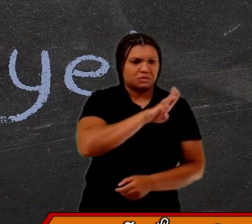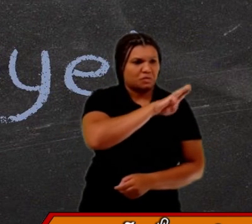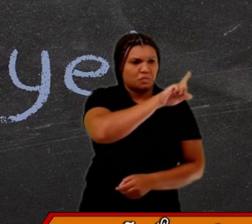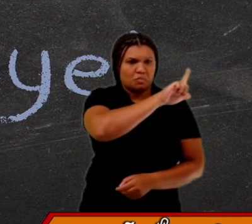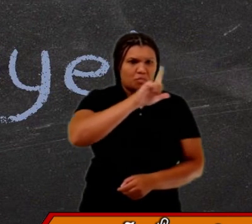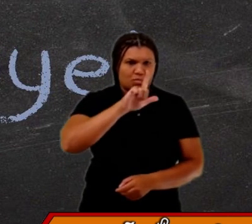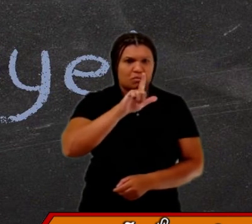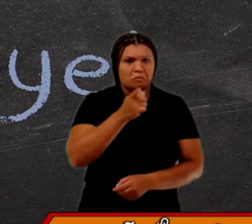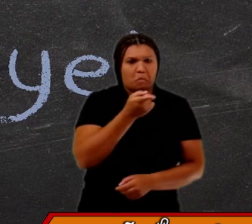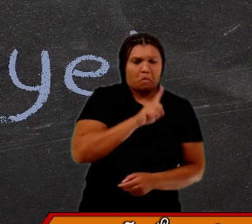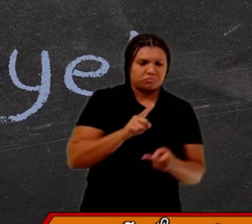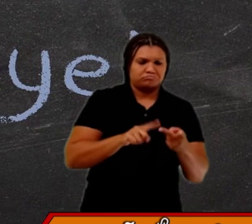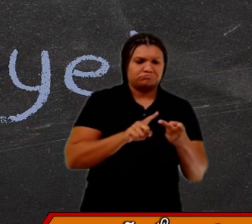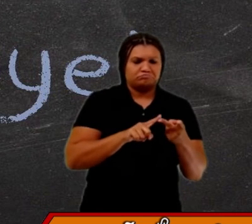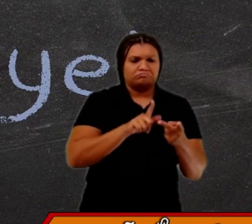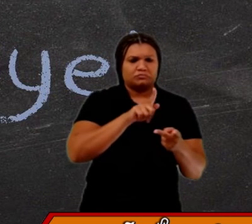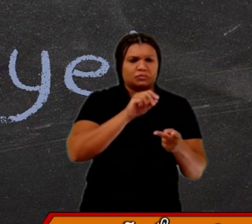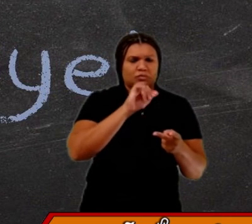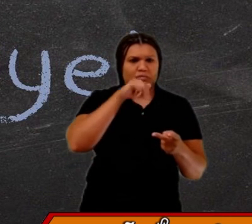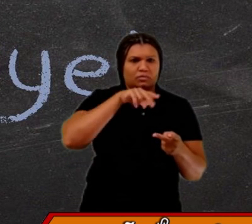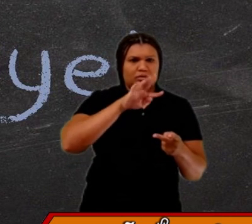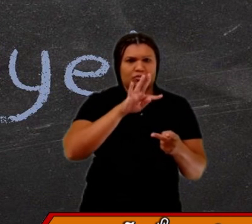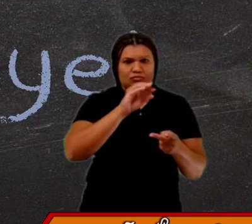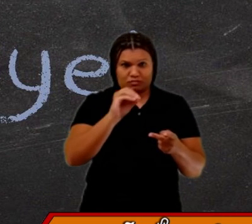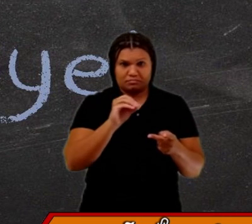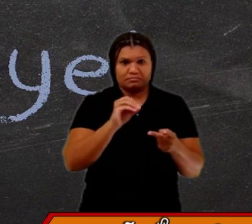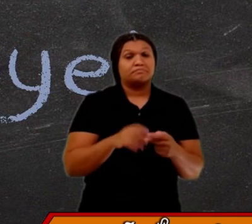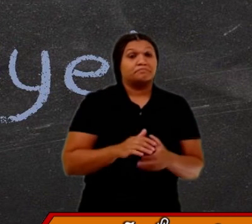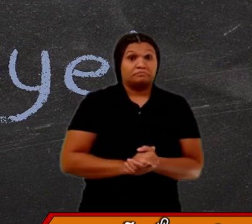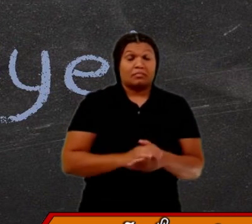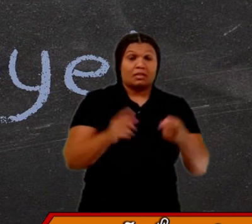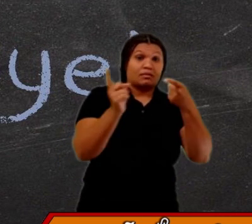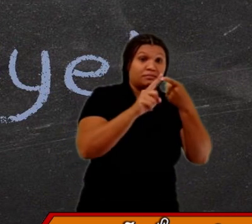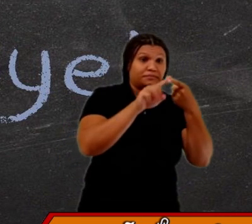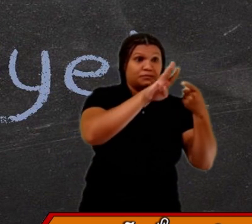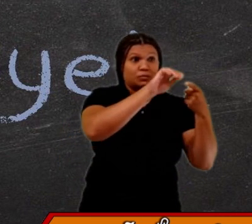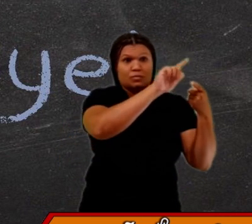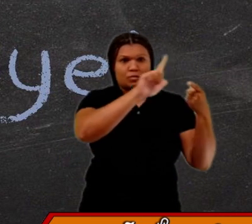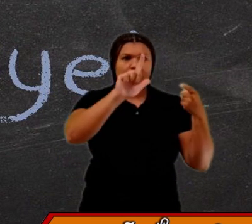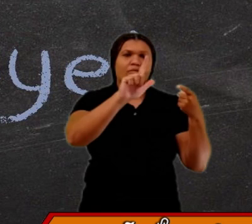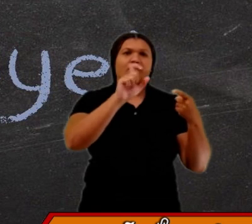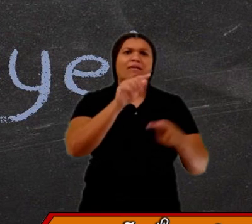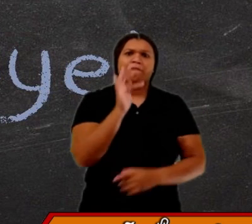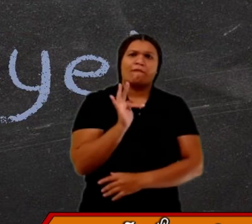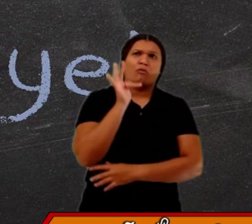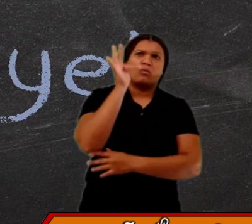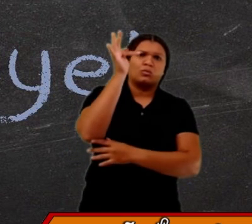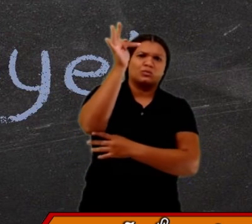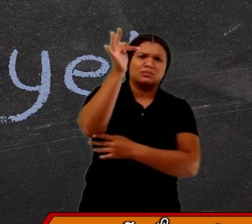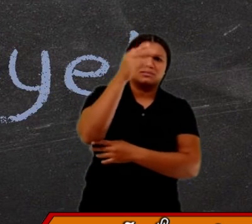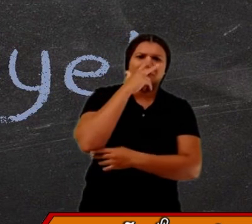rock you bom a Will a ele refere-se àquele futuro um tanto